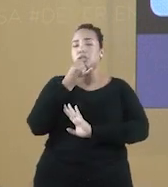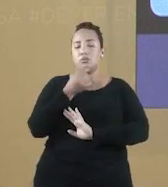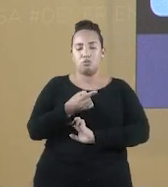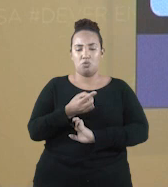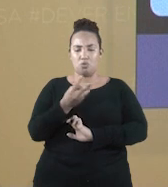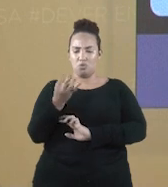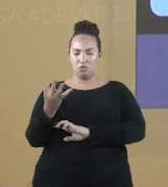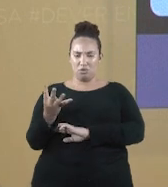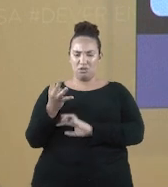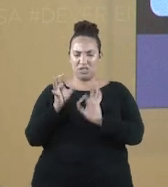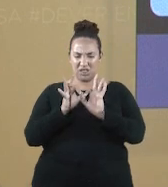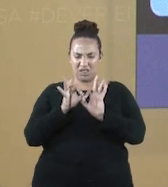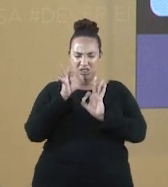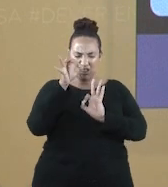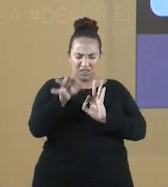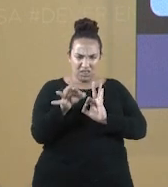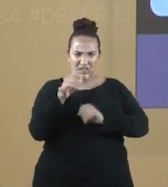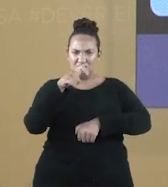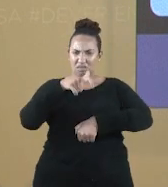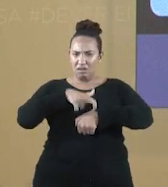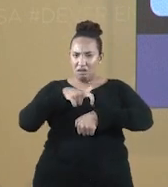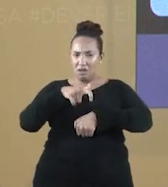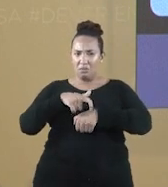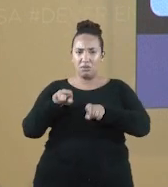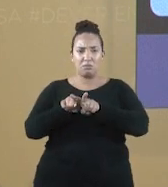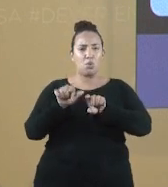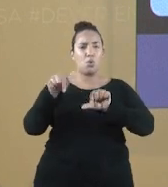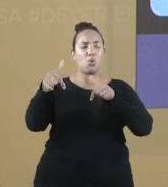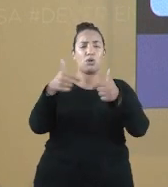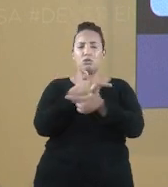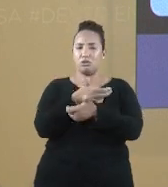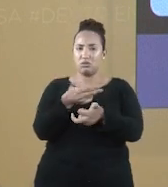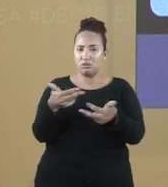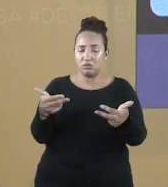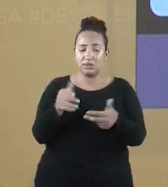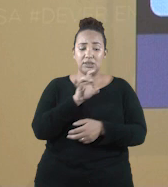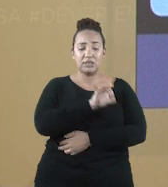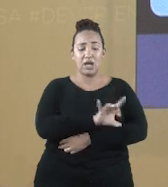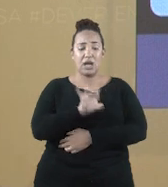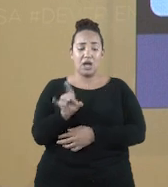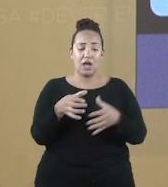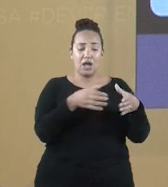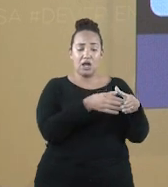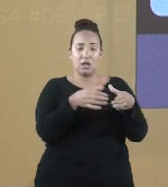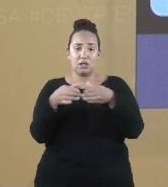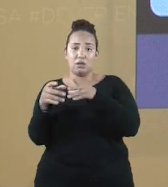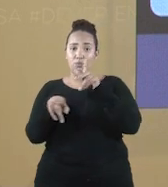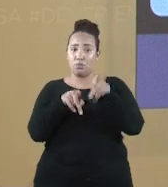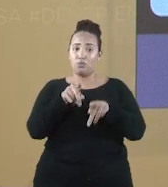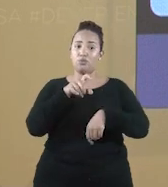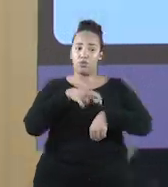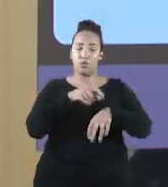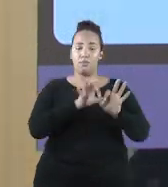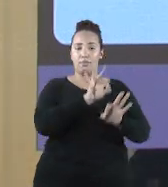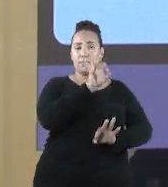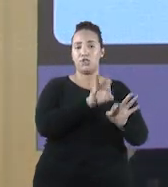de quantidade, distância, tempo e outras coisas, cada civilização tinha uma determinada forma de